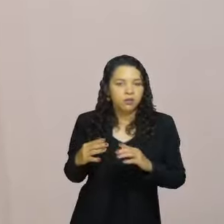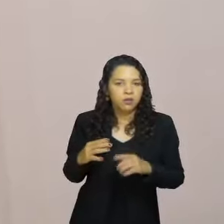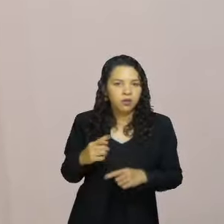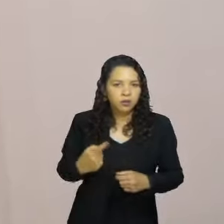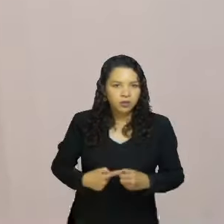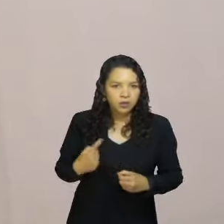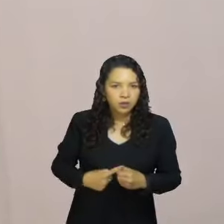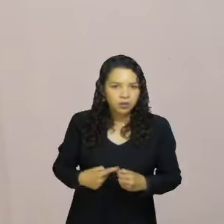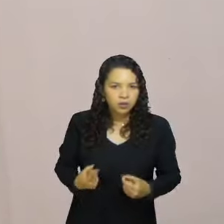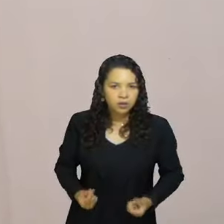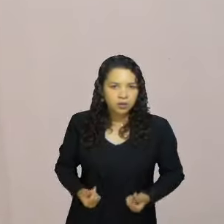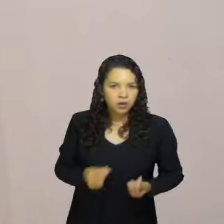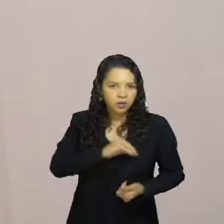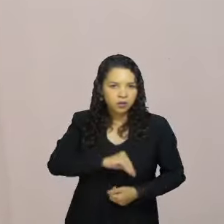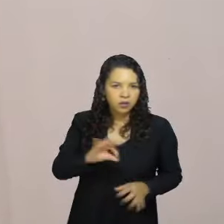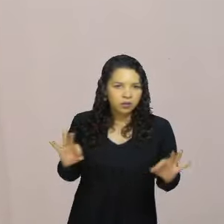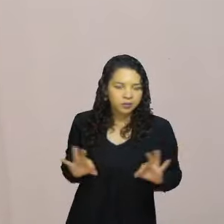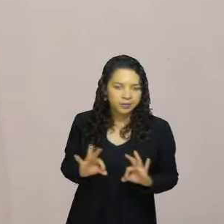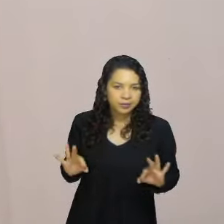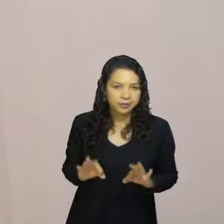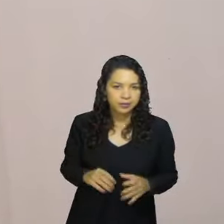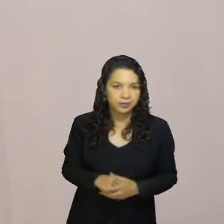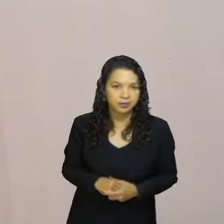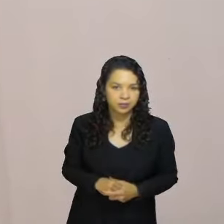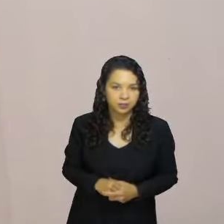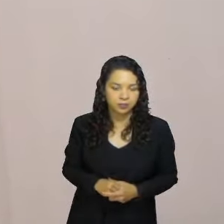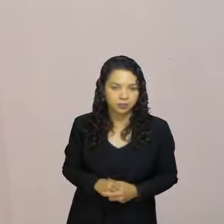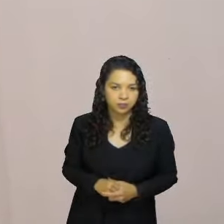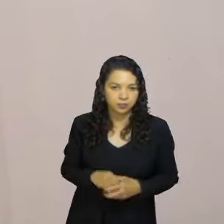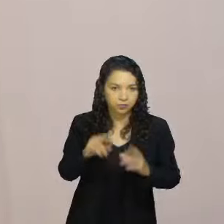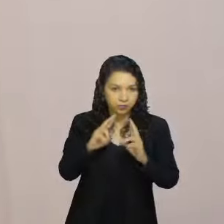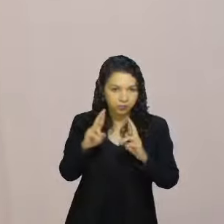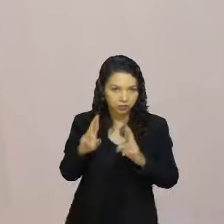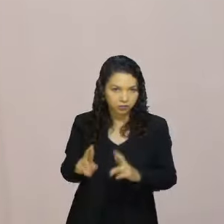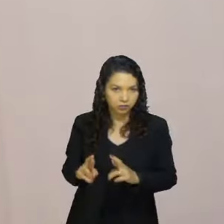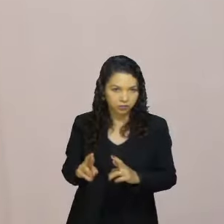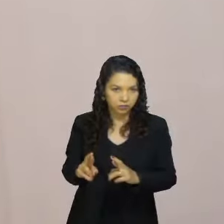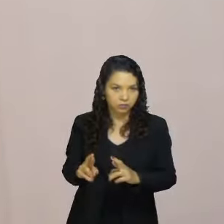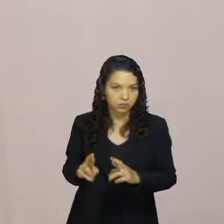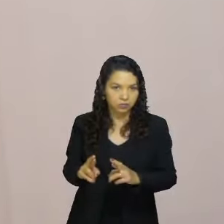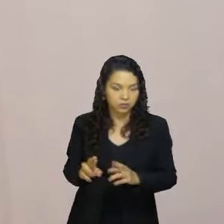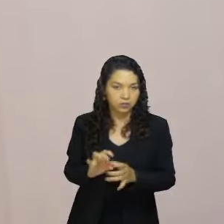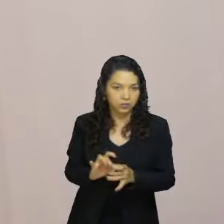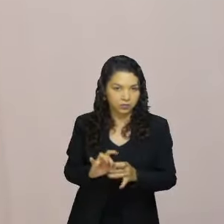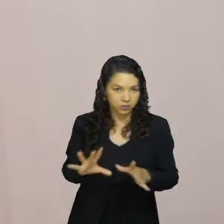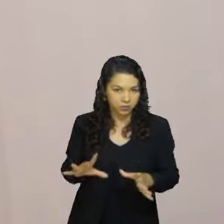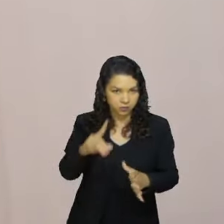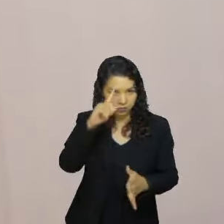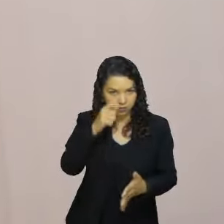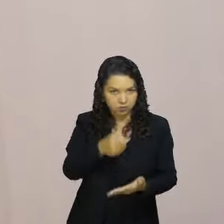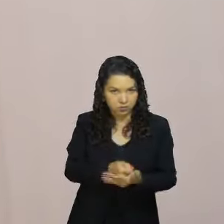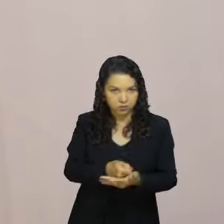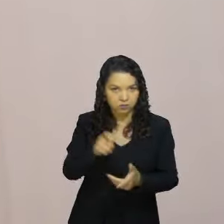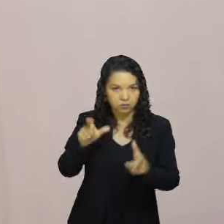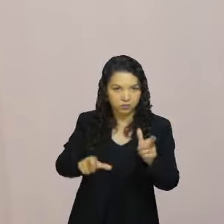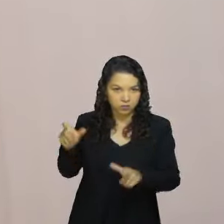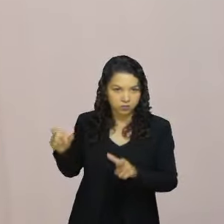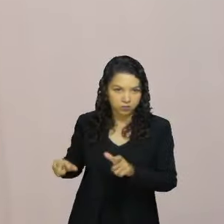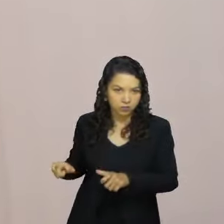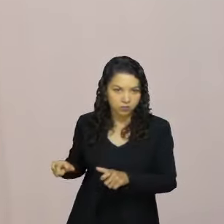É nada, é absolutamente nada. Eu respeito, evidentemente, o livre-arbítrio das pessoas, mas eu entendo